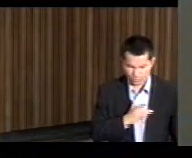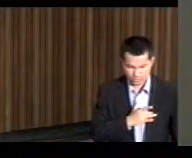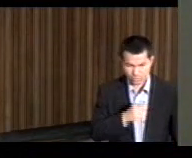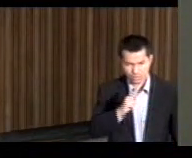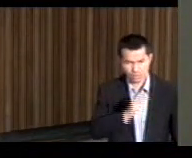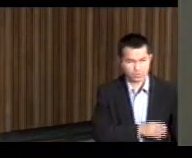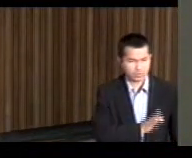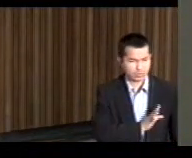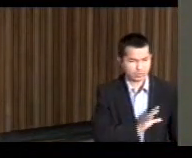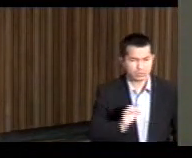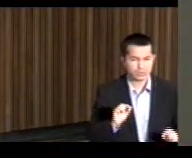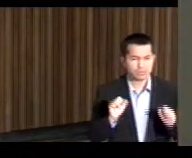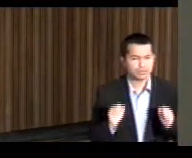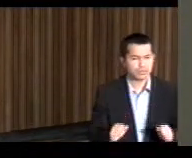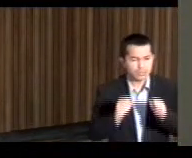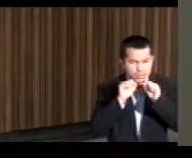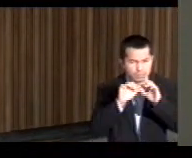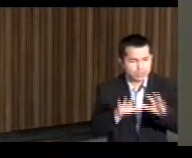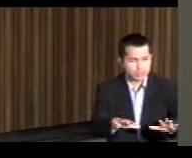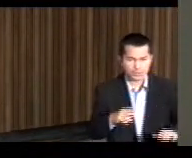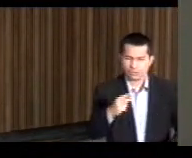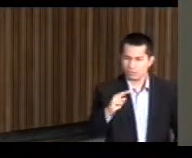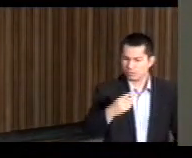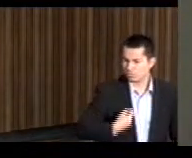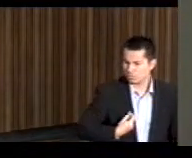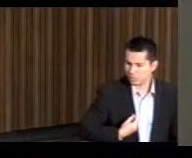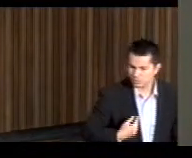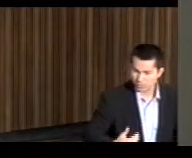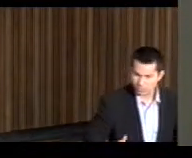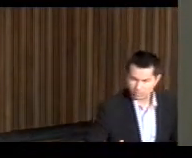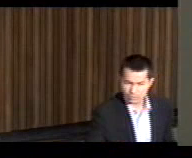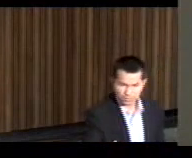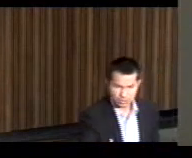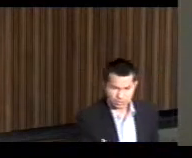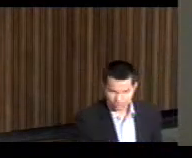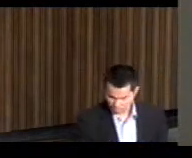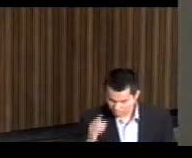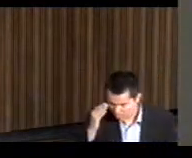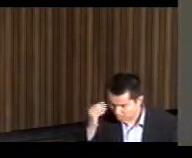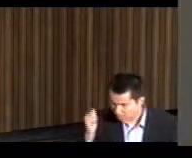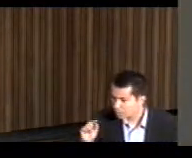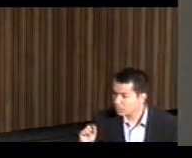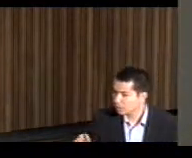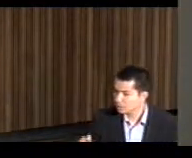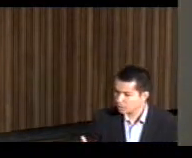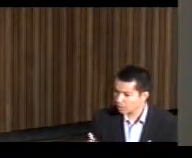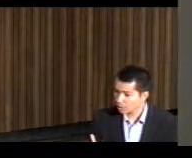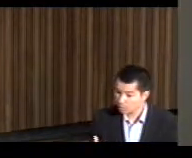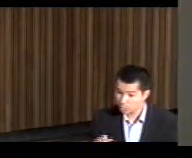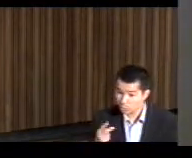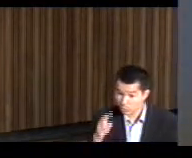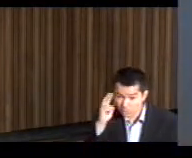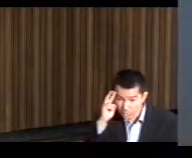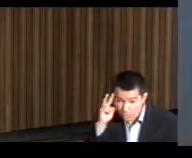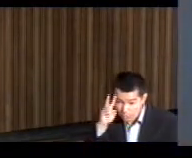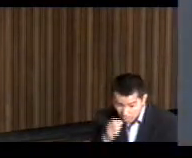intervir na tua vida? Sabe quem quer escrever os planos para o teu